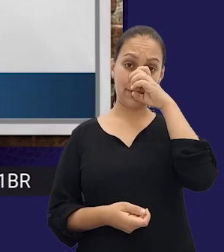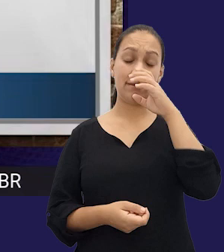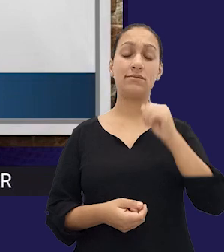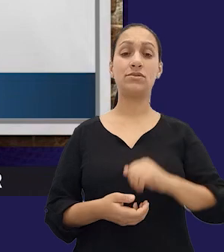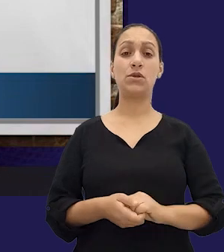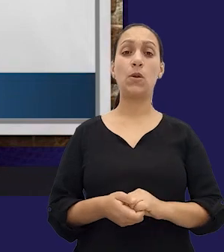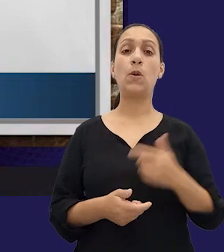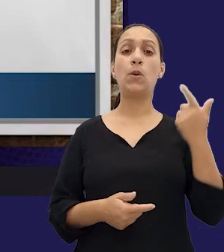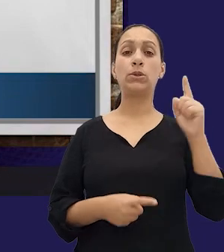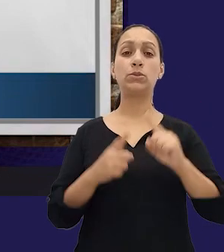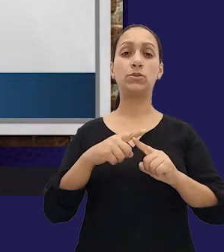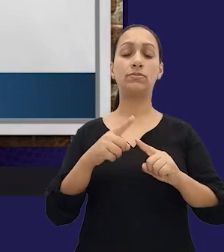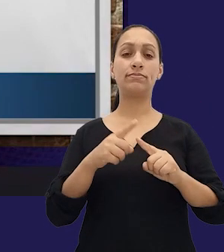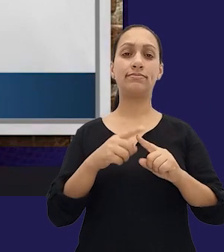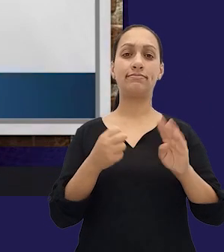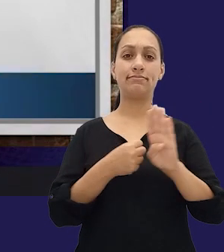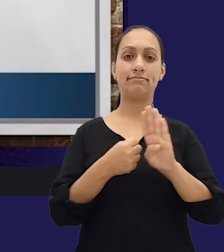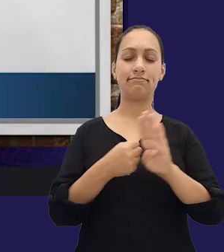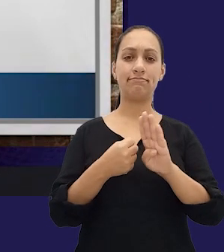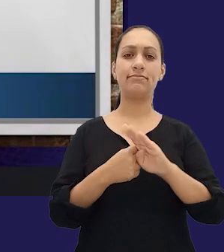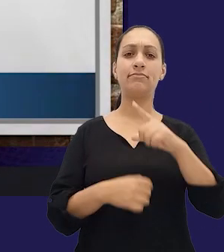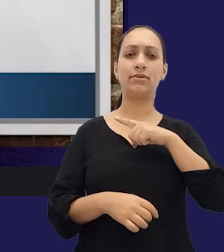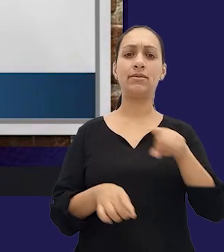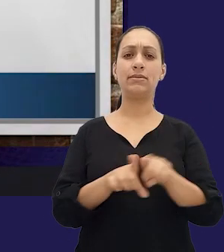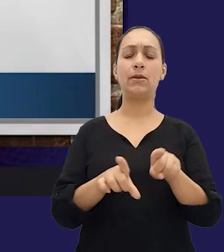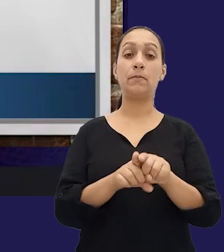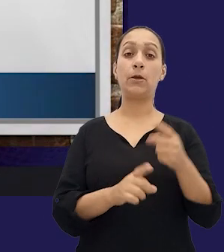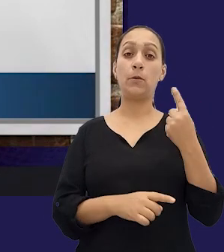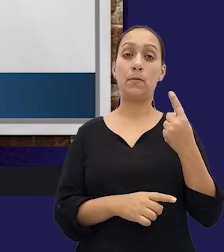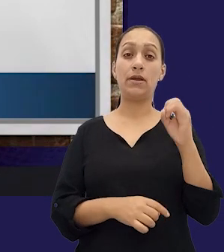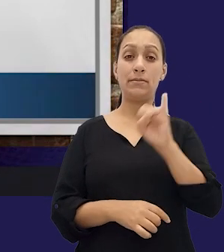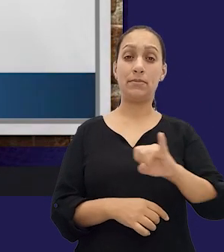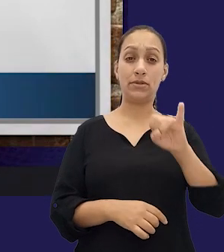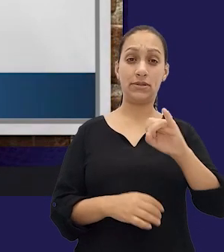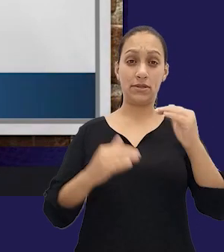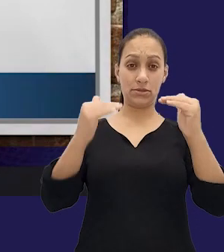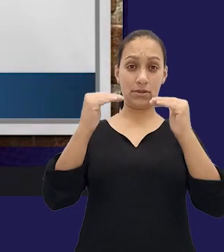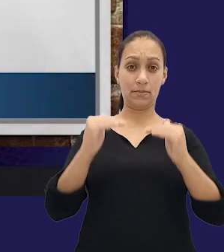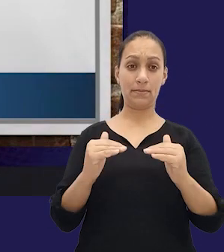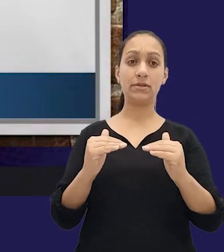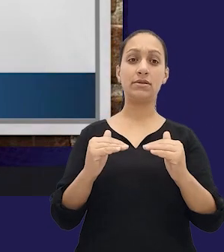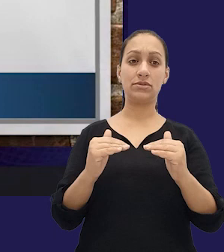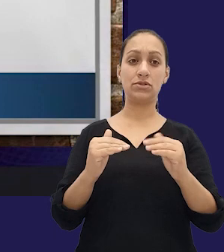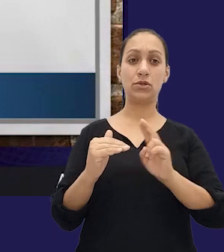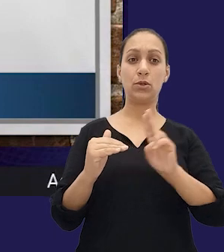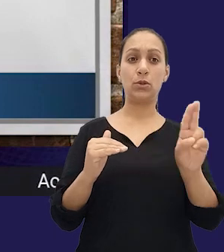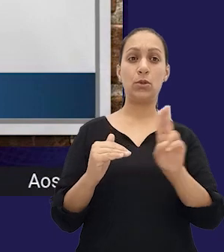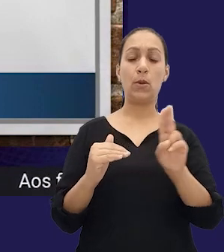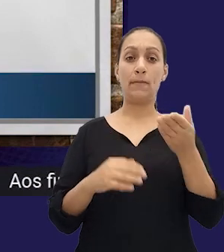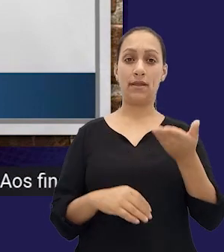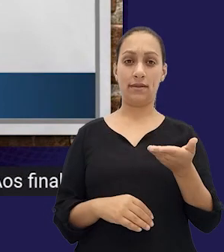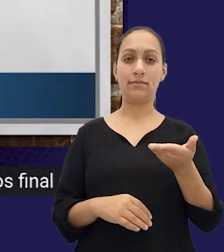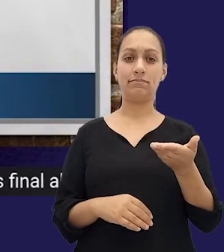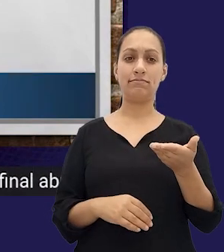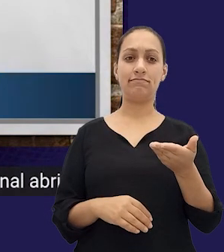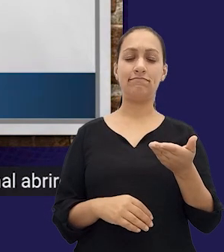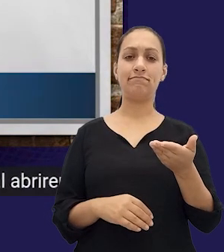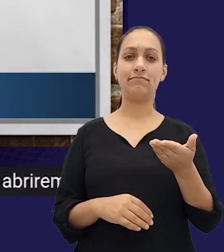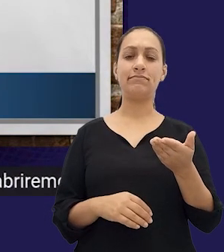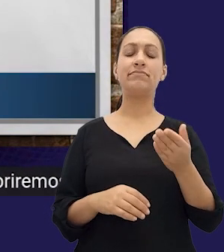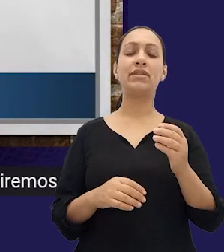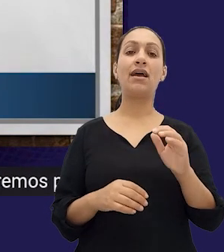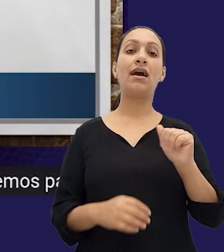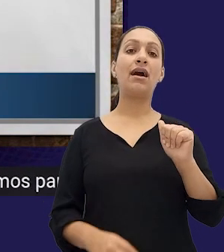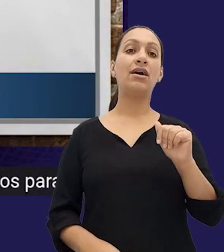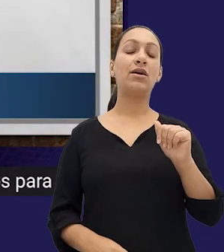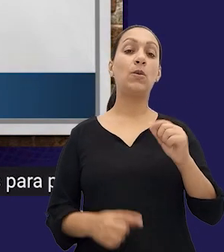entre outras bactérias. E aqui embaixo tem uma bem importante, gente, que é a Neisseria gonorrhoeae, né? O agente etiológico da